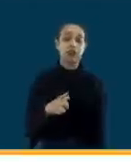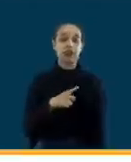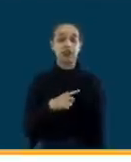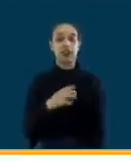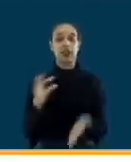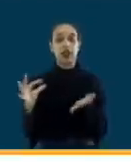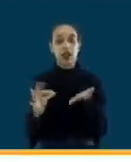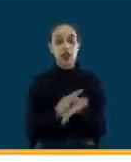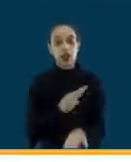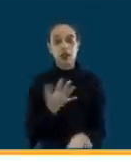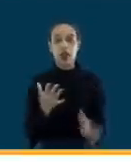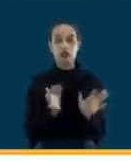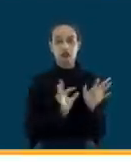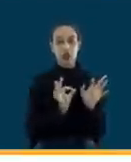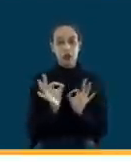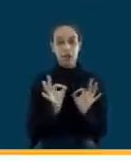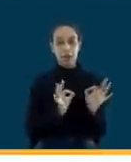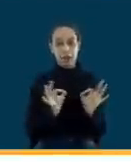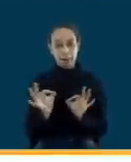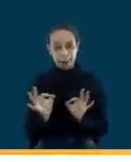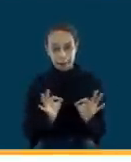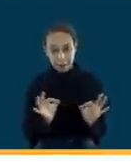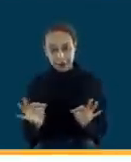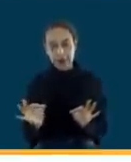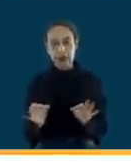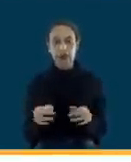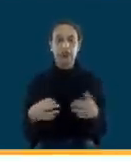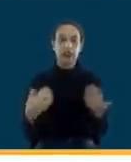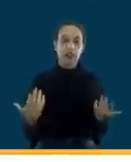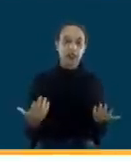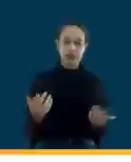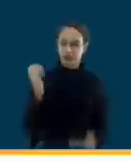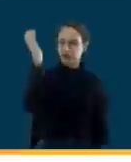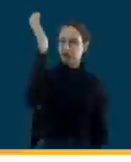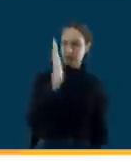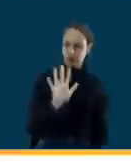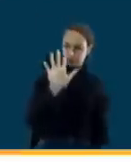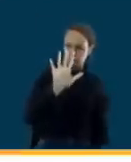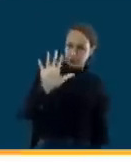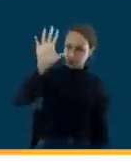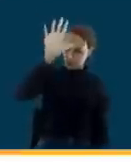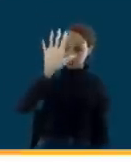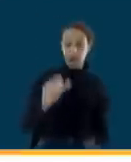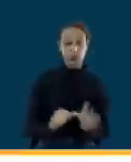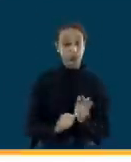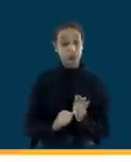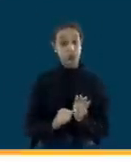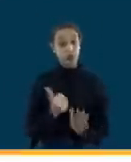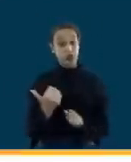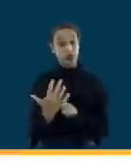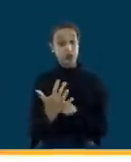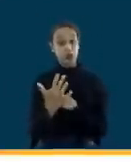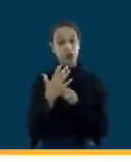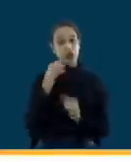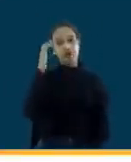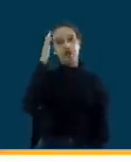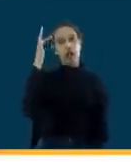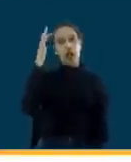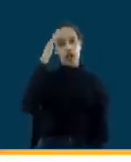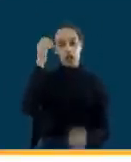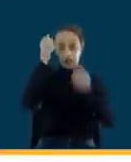mais organizado de nível nacional, em primeiro lugar, nos oferece uma ideia mais clara